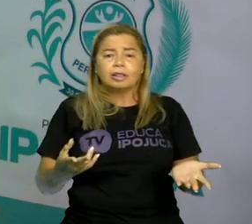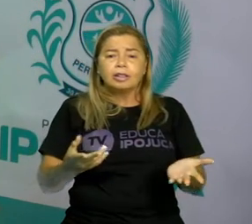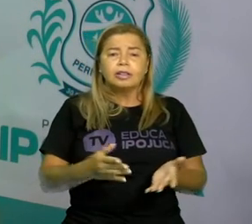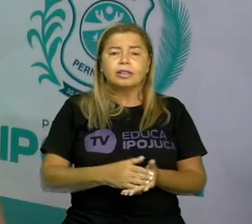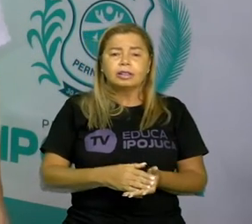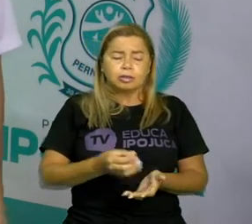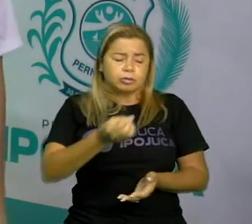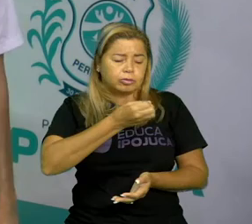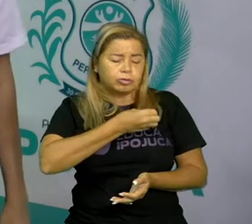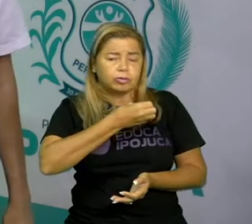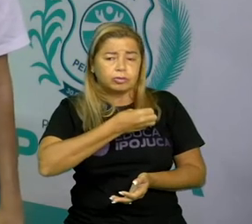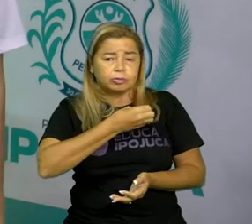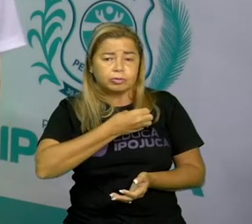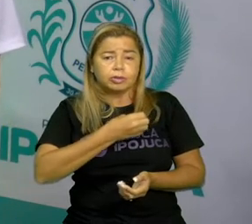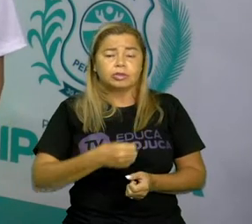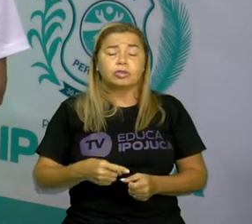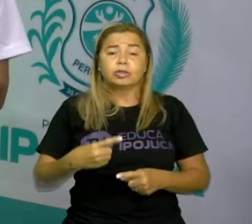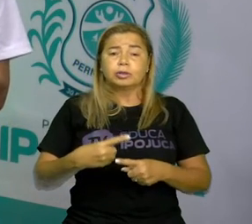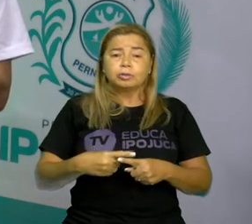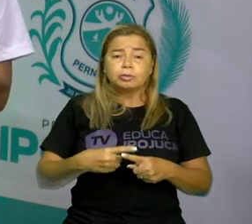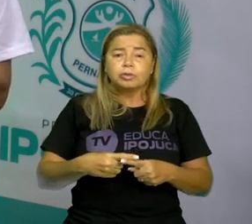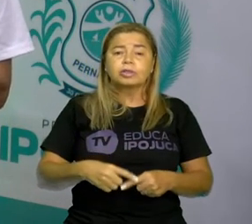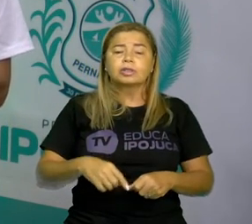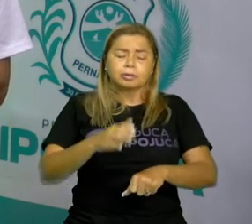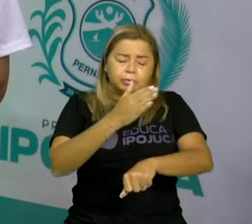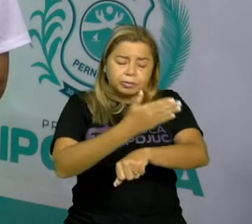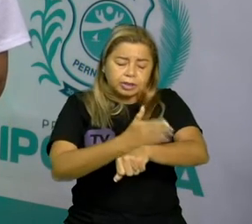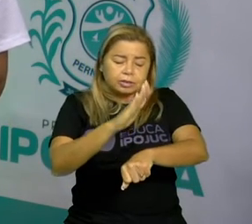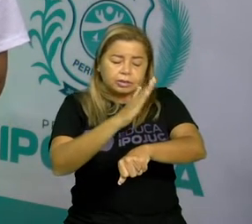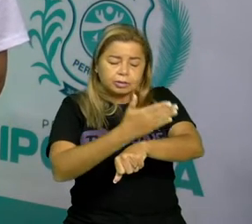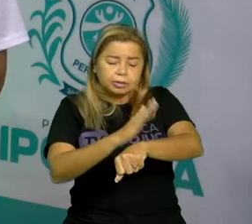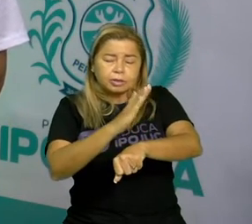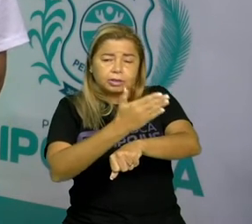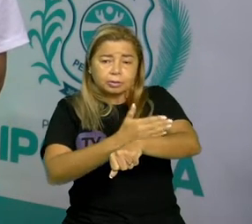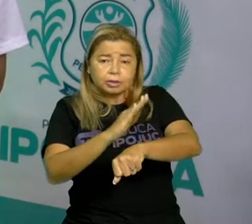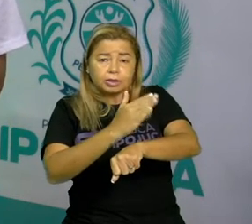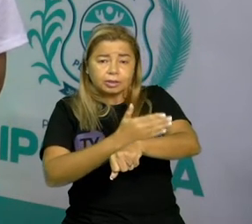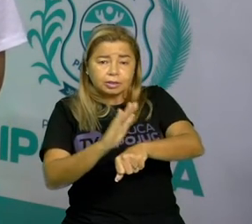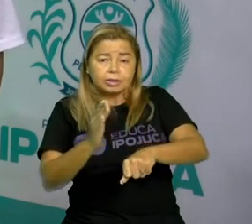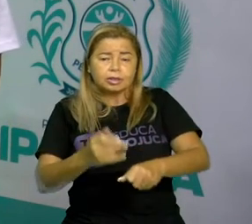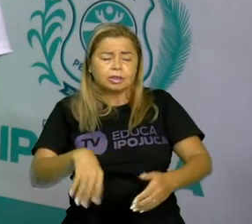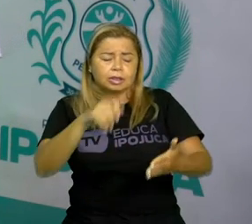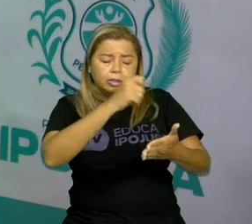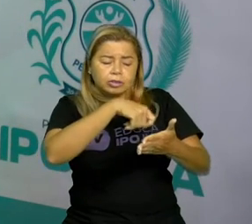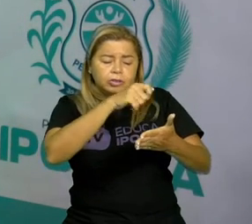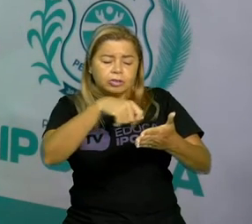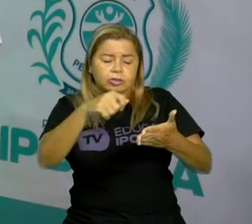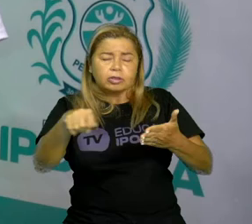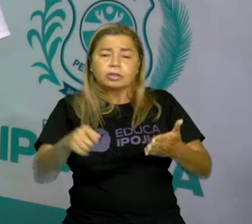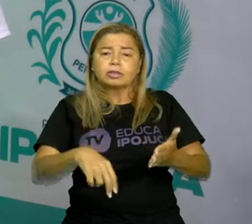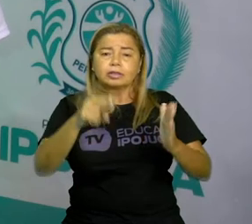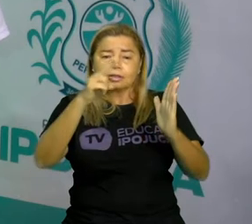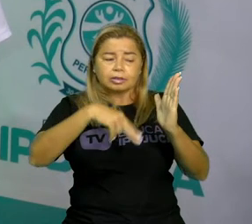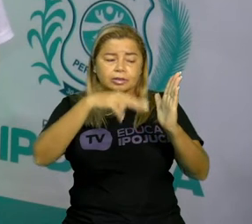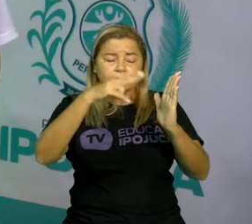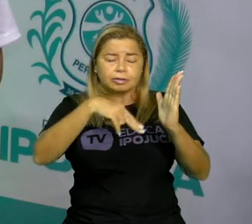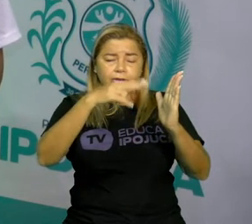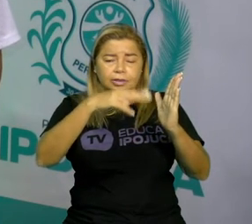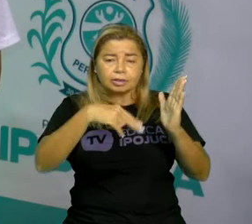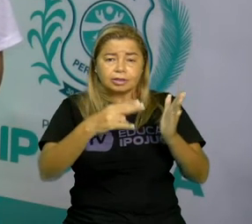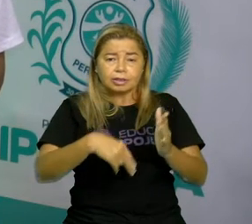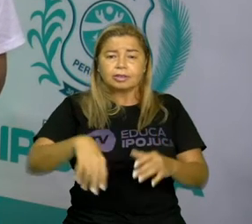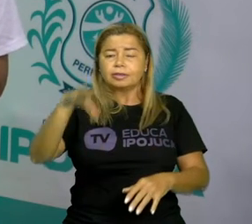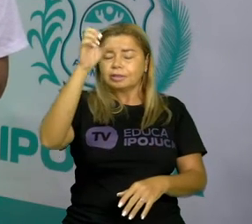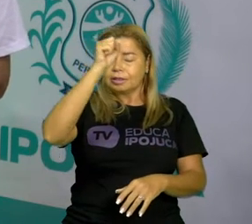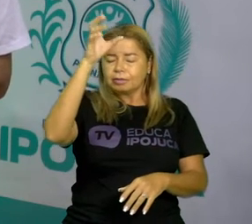porque cada vez mais que a gente pratica, a gente escreve e a gente lê, a gente aprende